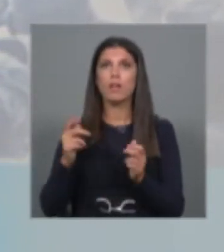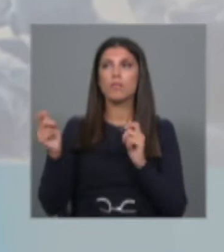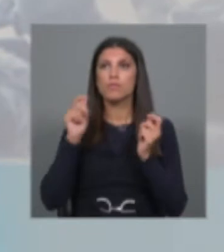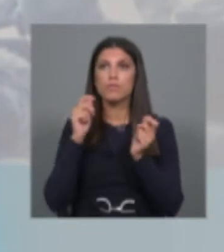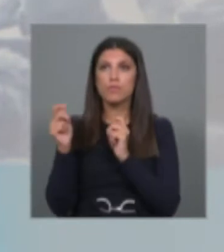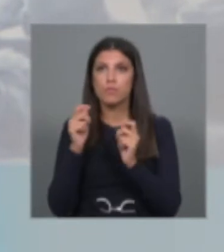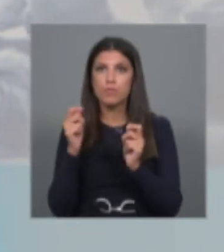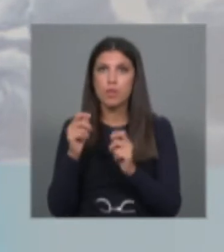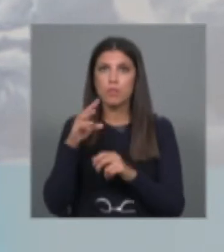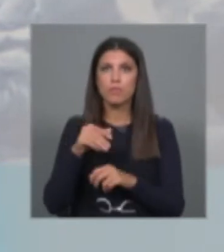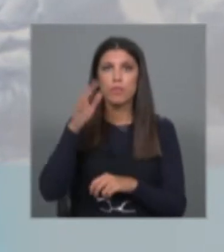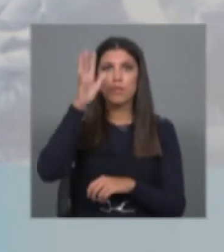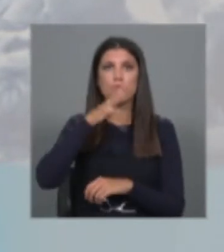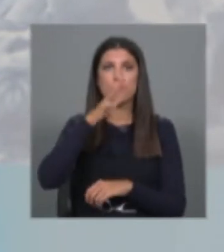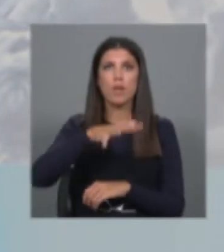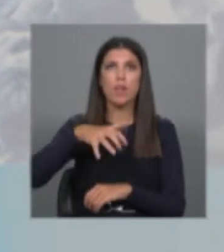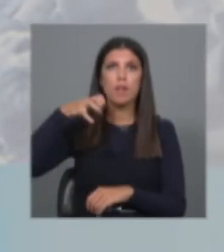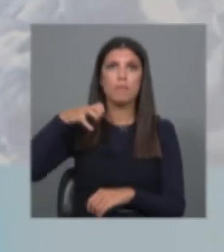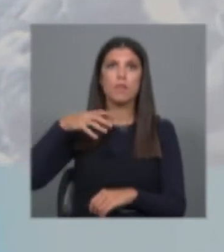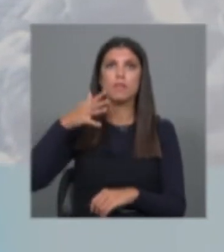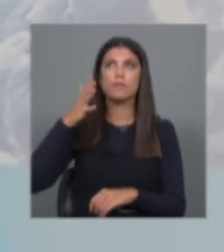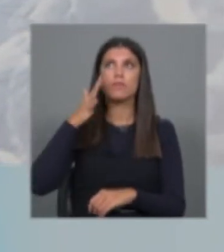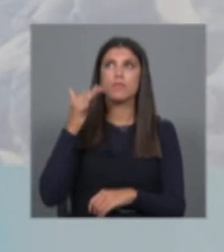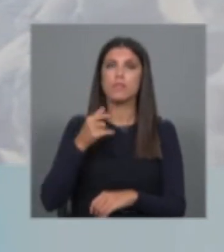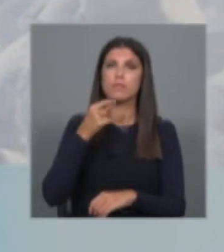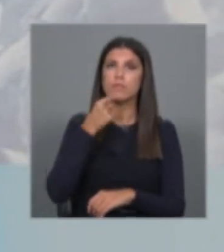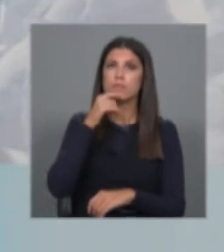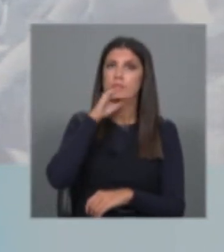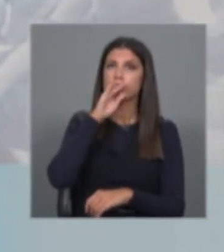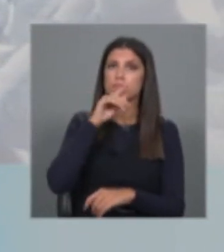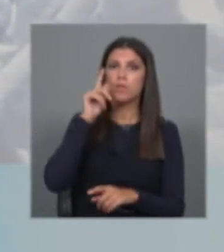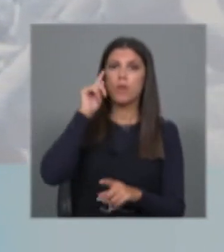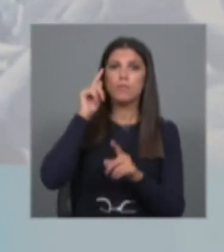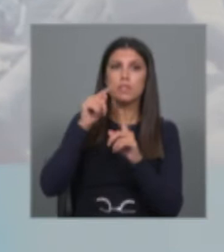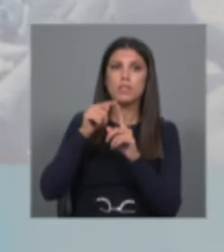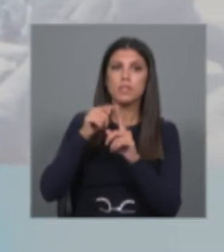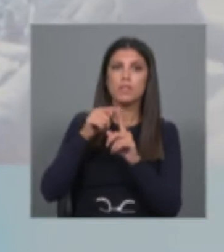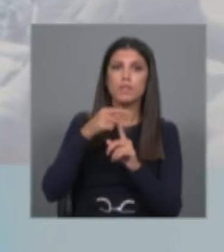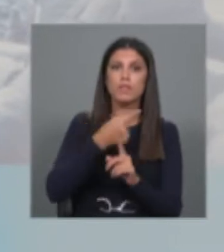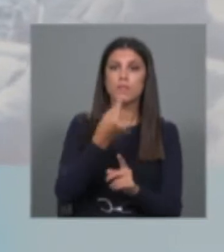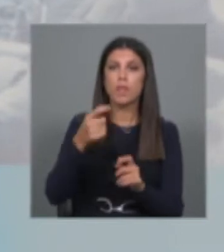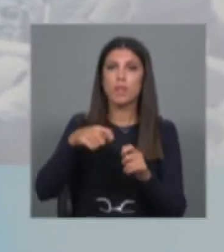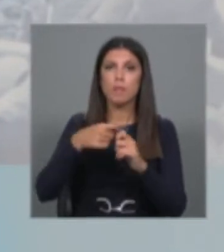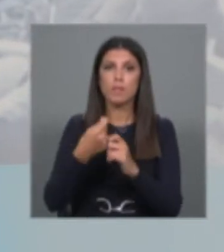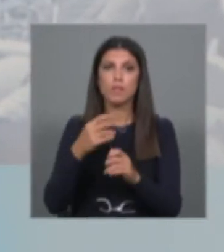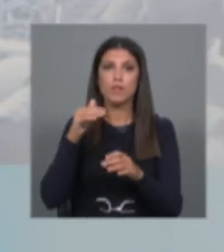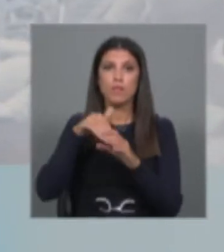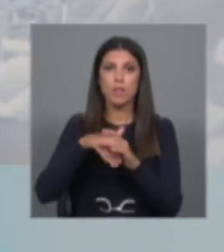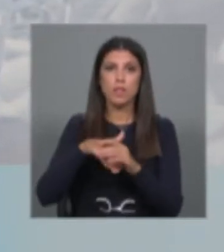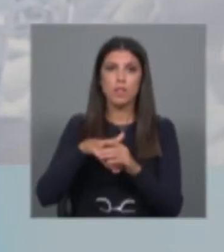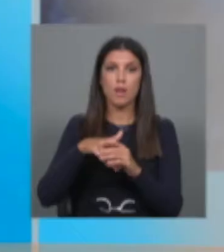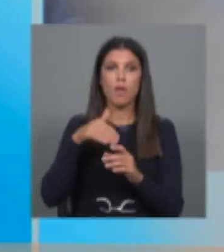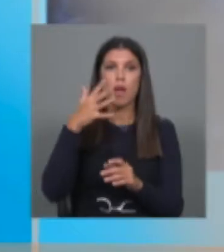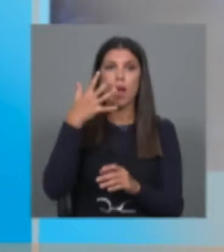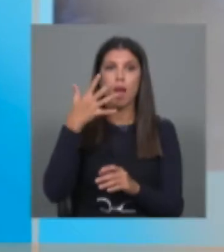parlamentar, percebendo-se ou tentando-se perceber a intenção dos partidos para uma votação que ocorrerá amanhã.